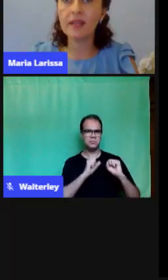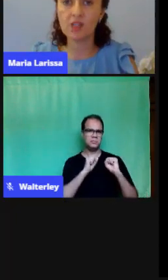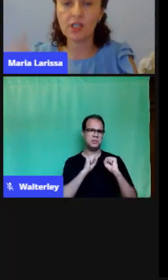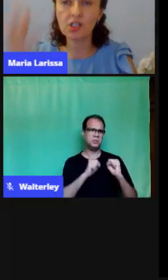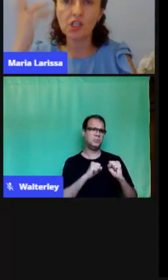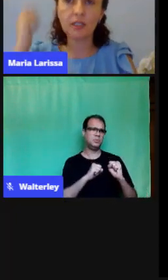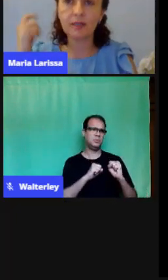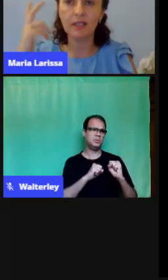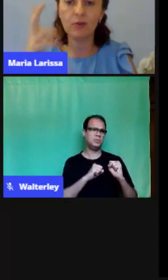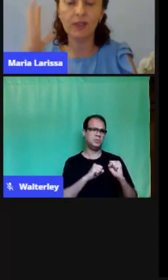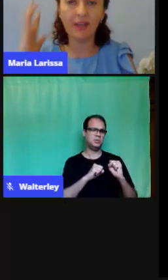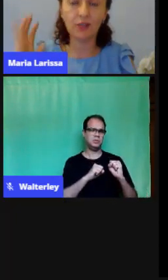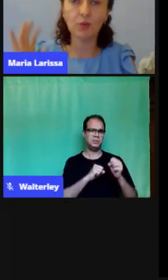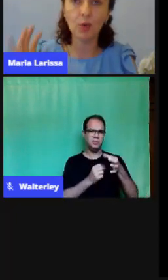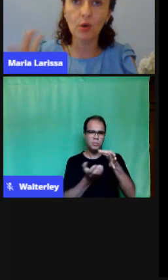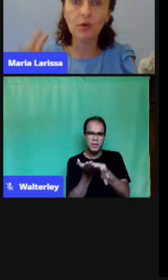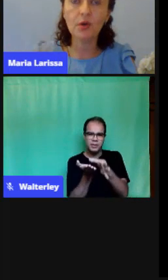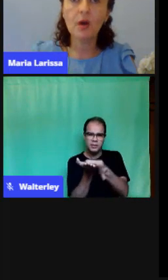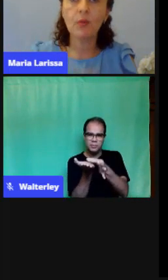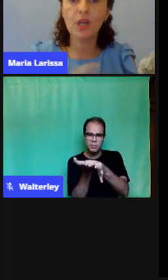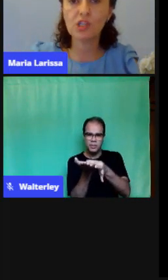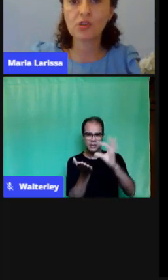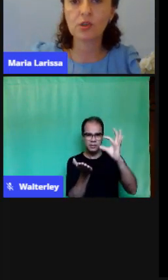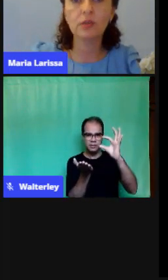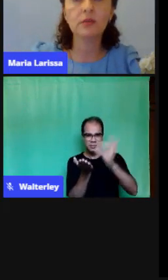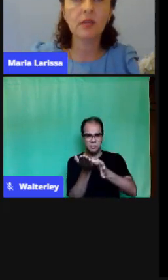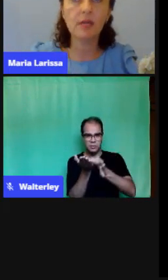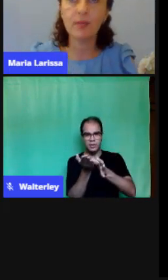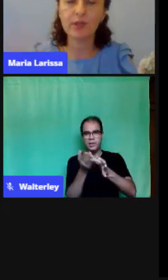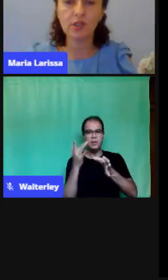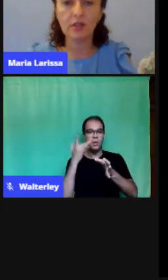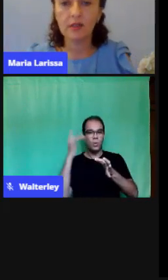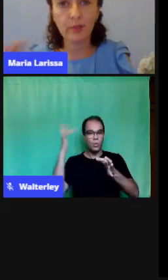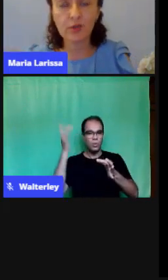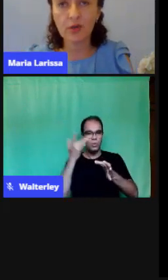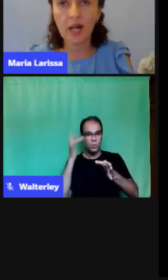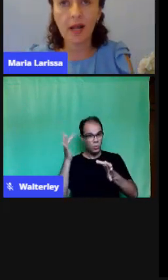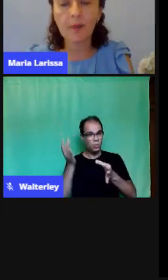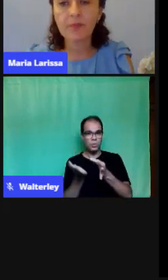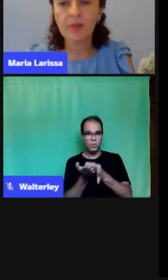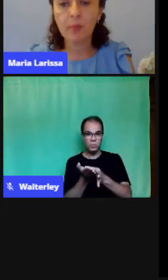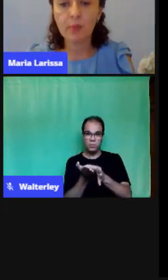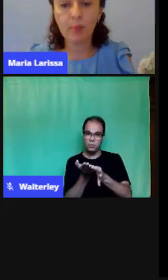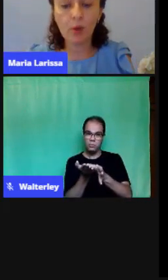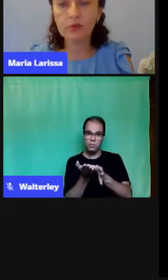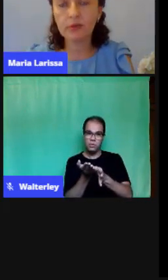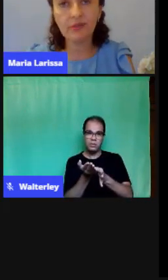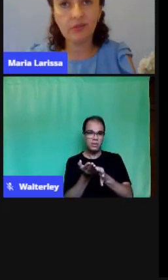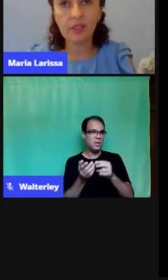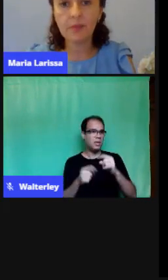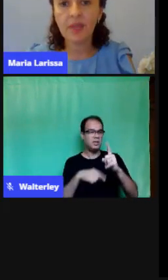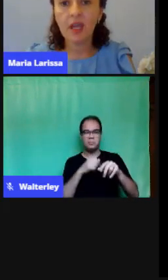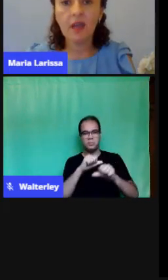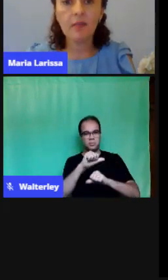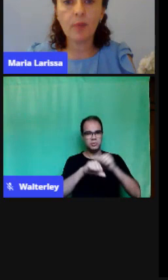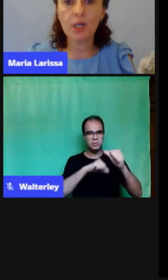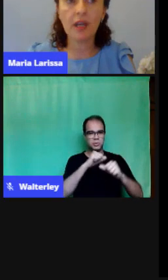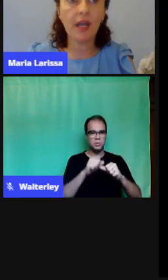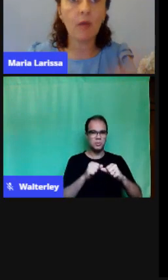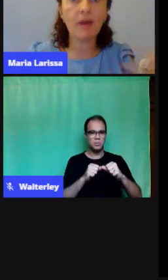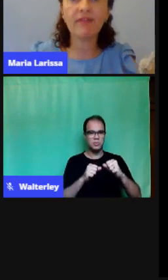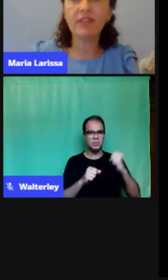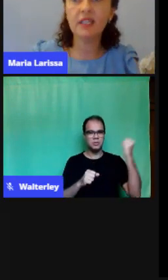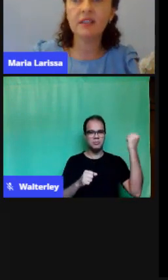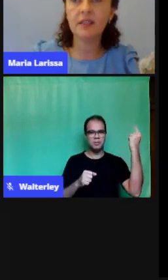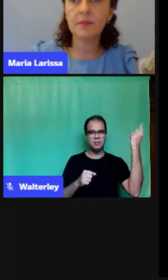colocar moeda, já que a gente está trabalhando com a ideia do ouro, moedinhas de ouro, que ele pode depois trocar por ponto, enfim. Ele